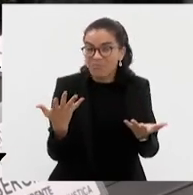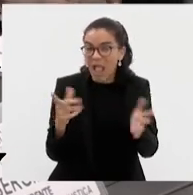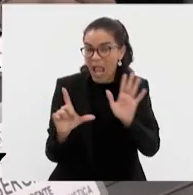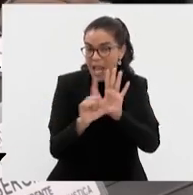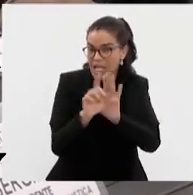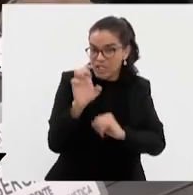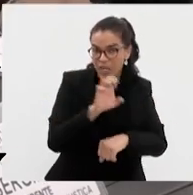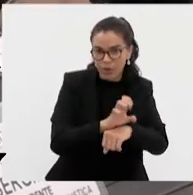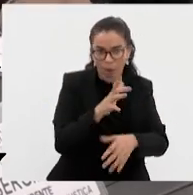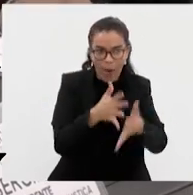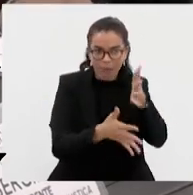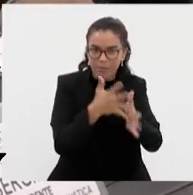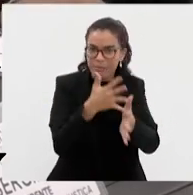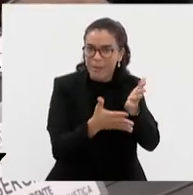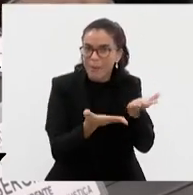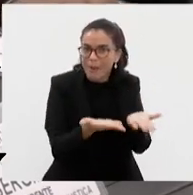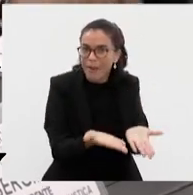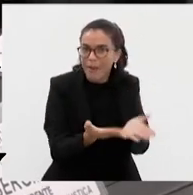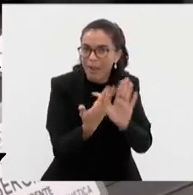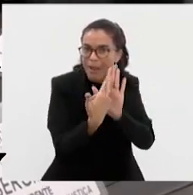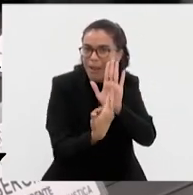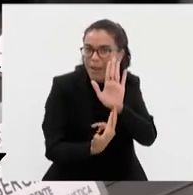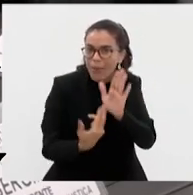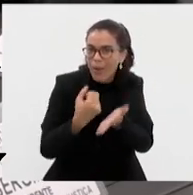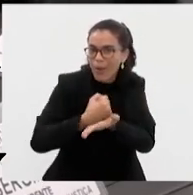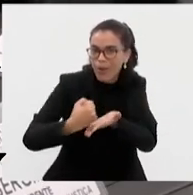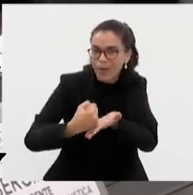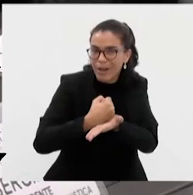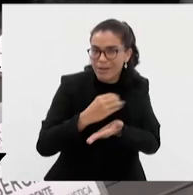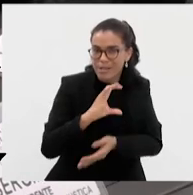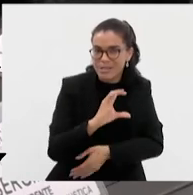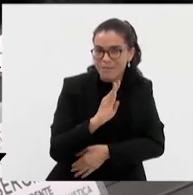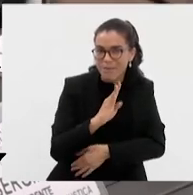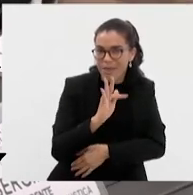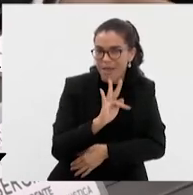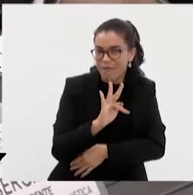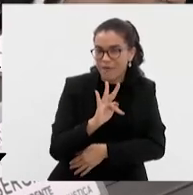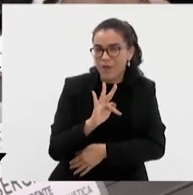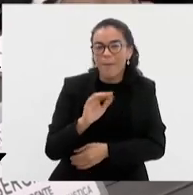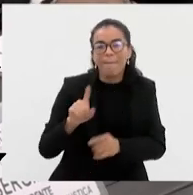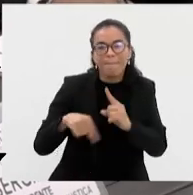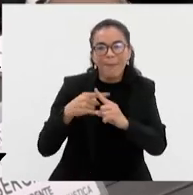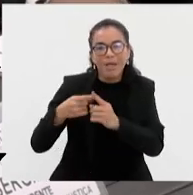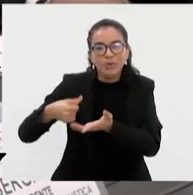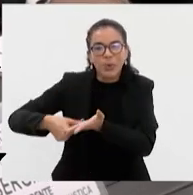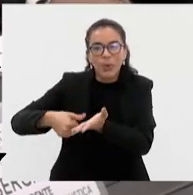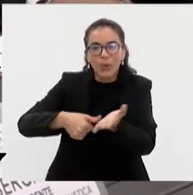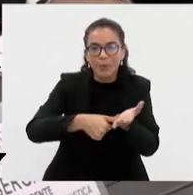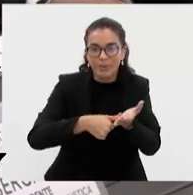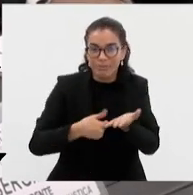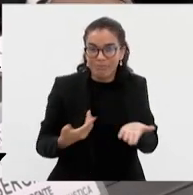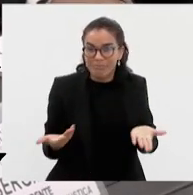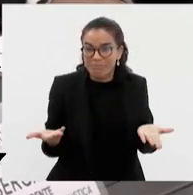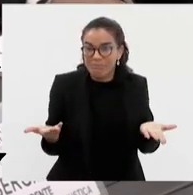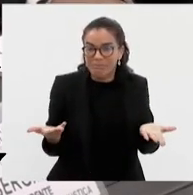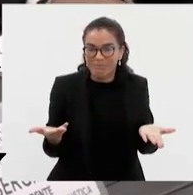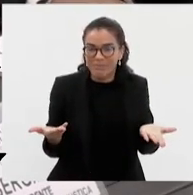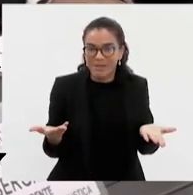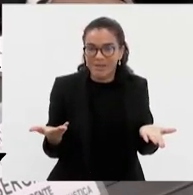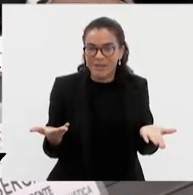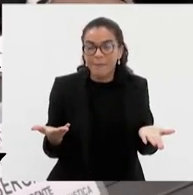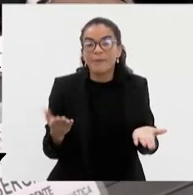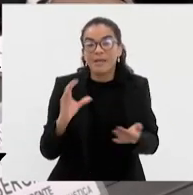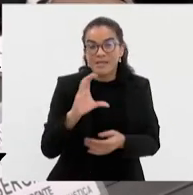ela iria interferir na regulação contratual da CBF com os clubes, que me parece que não caberia. Até porque